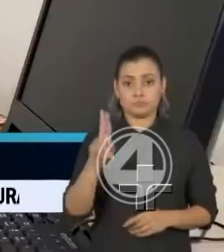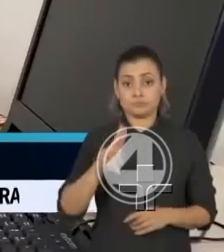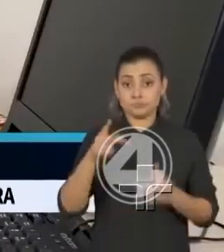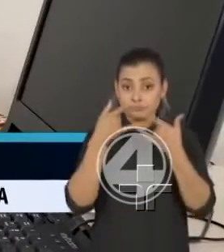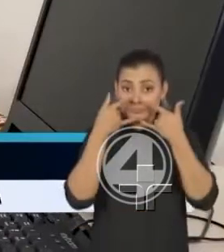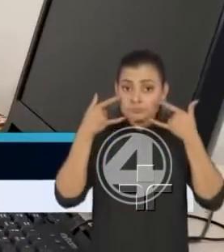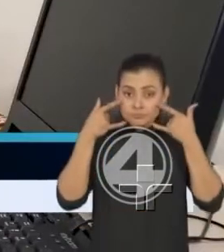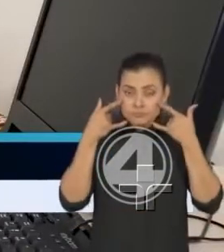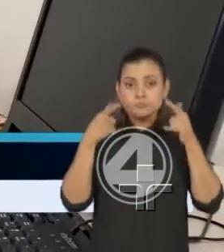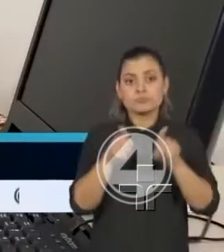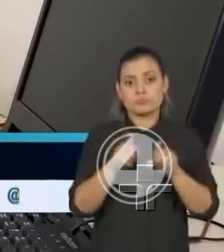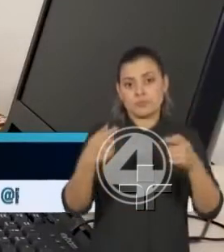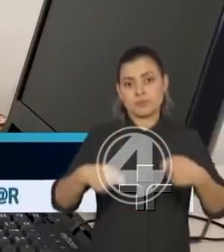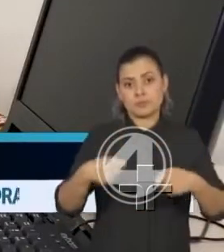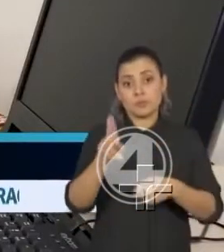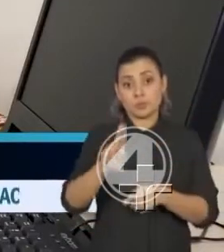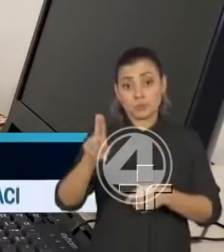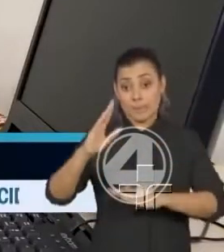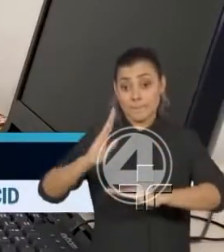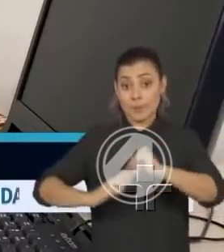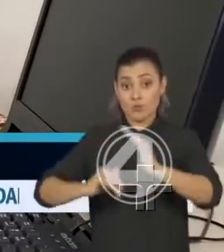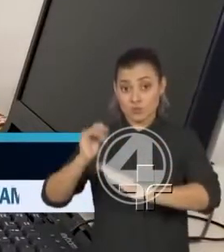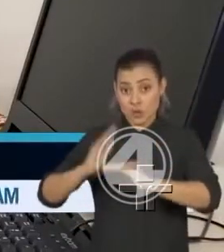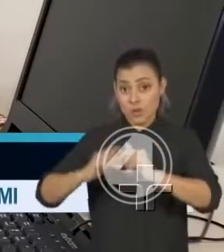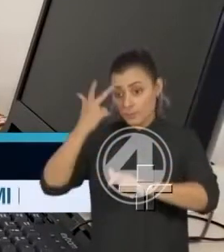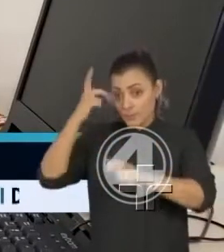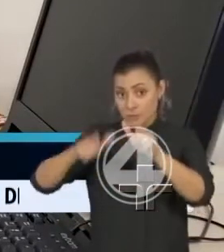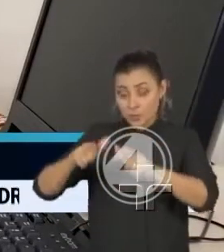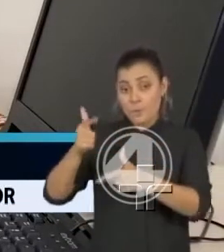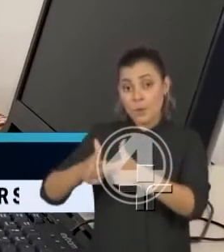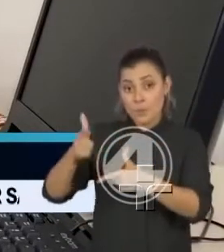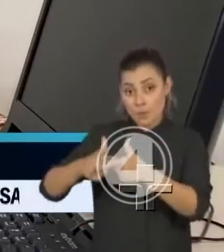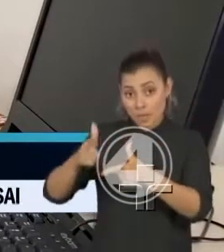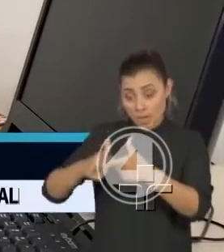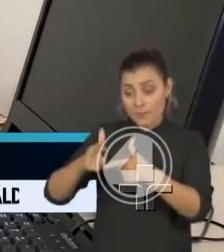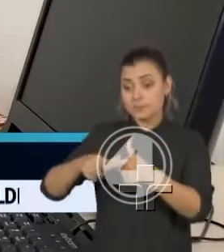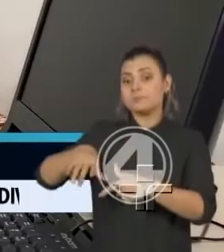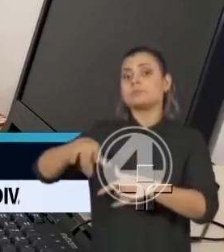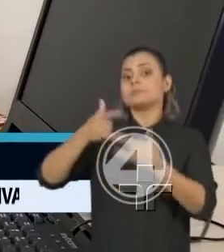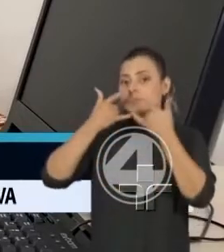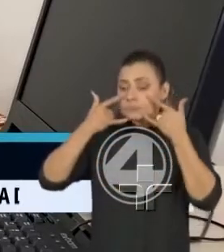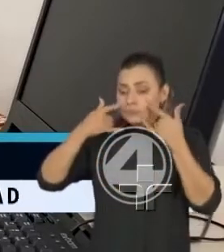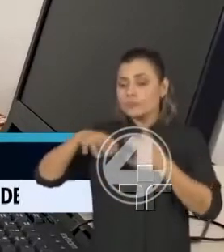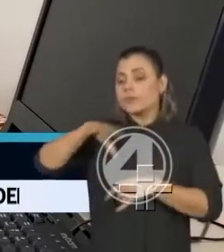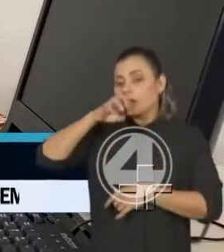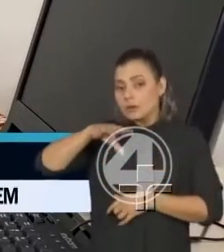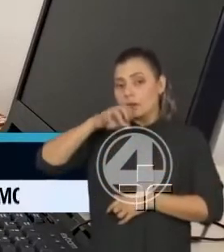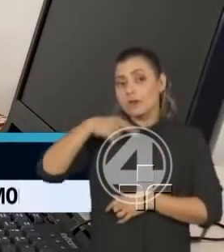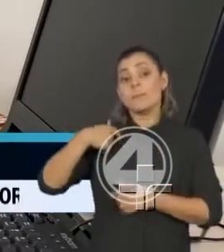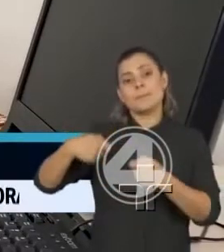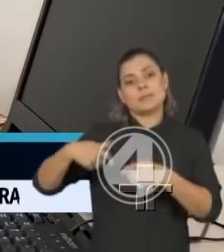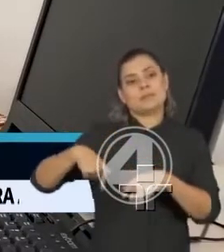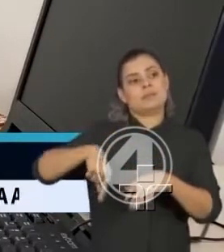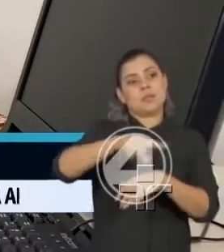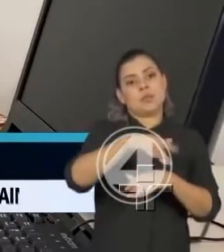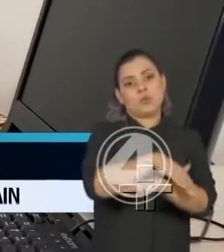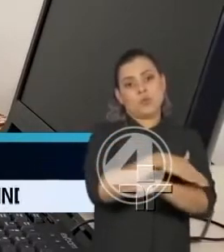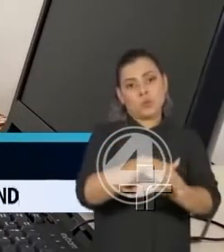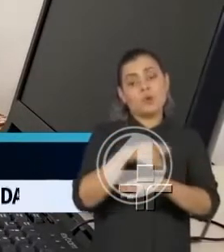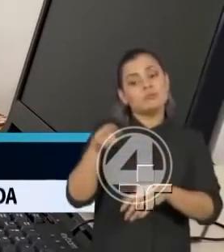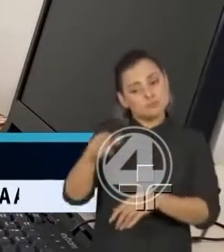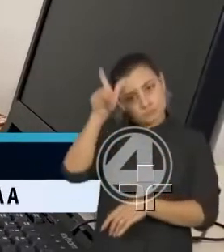as máscaras devem ser usadas para quem tem sintoma respiratório e precisa sair de casa então é essa pessoa